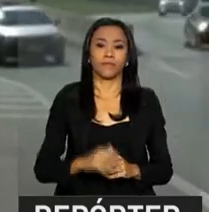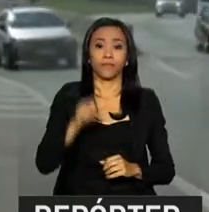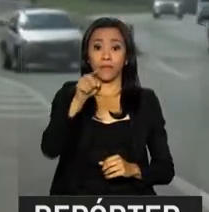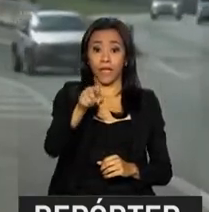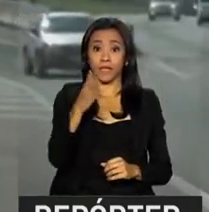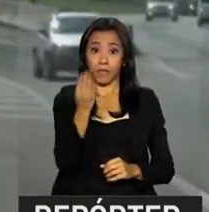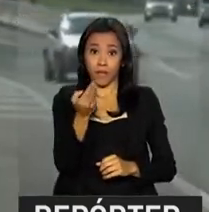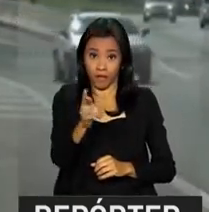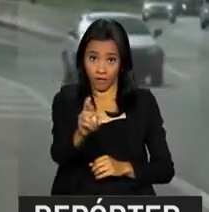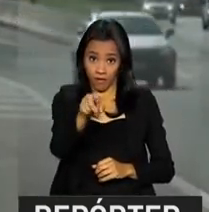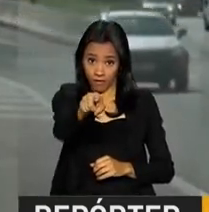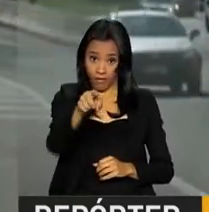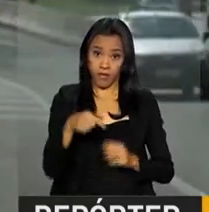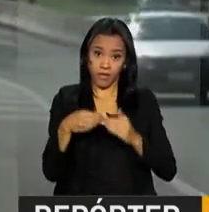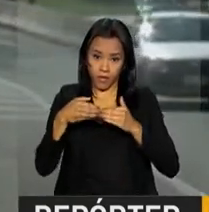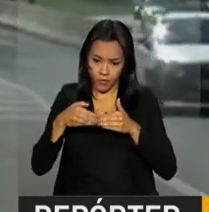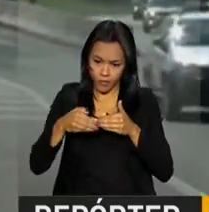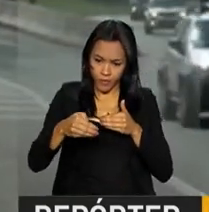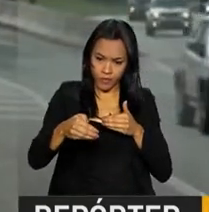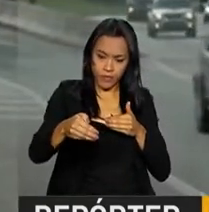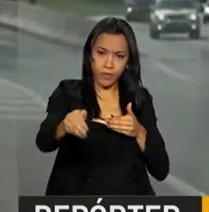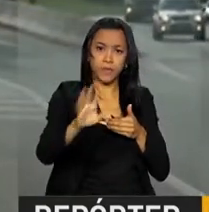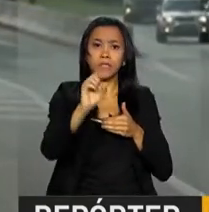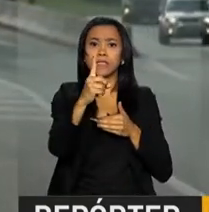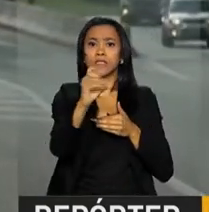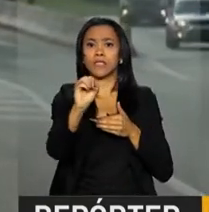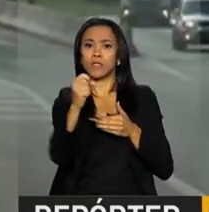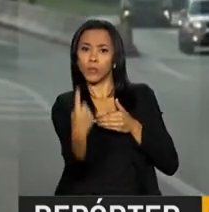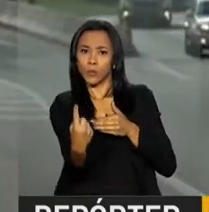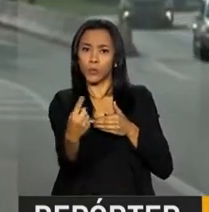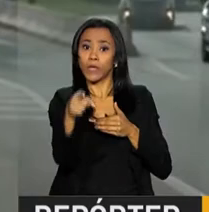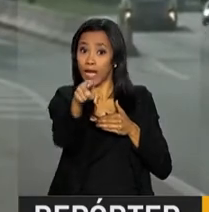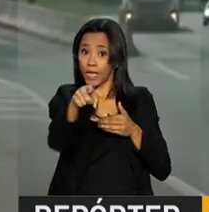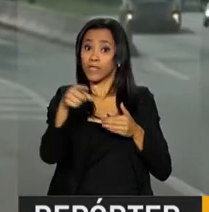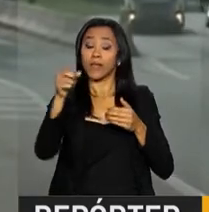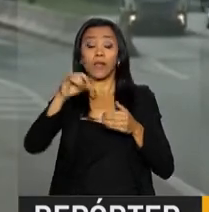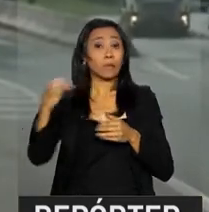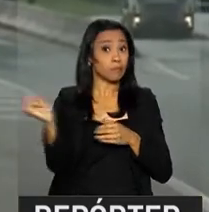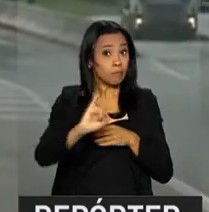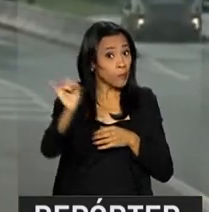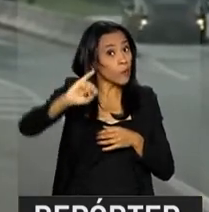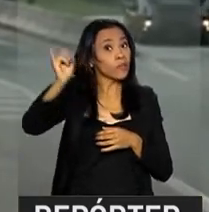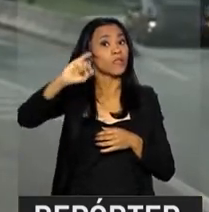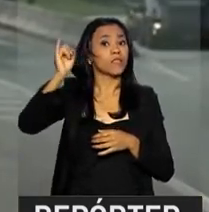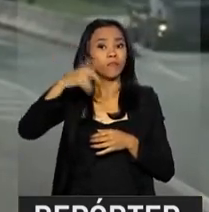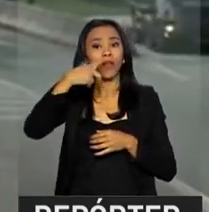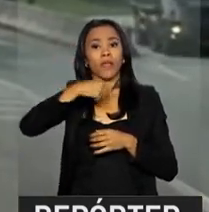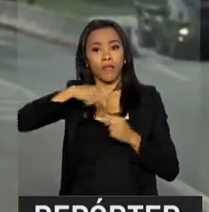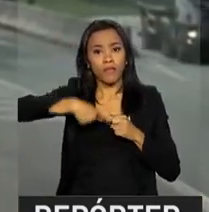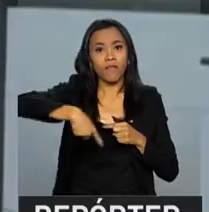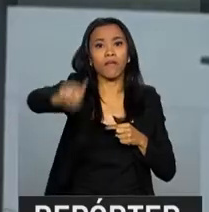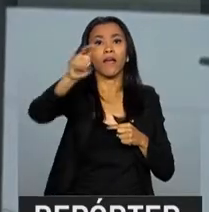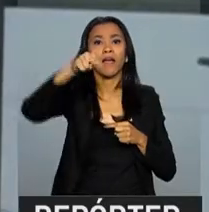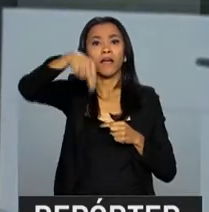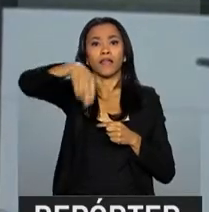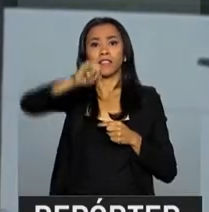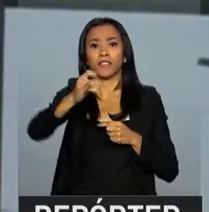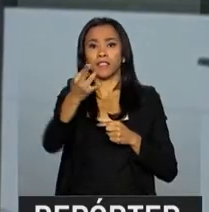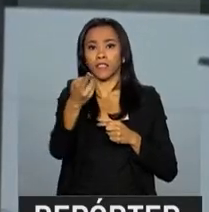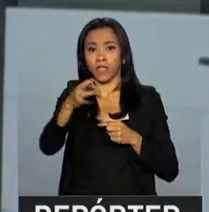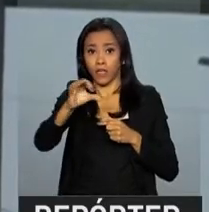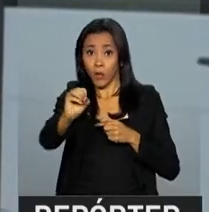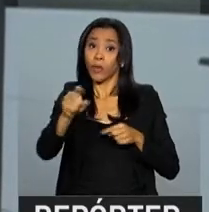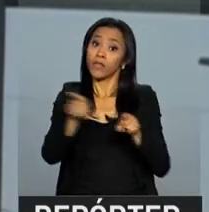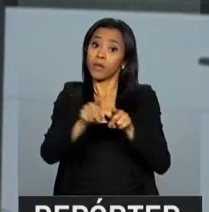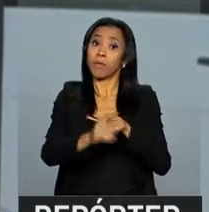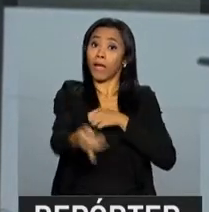A rodovia Niterói-Manilha, na BR-101, é uma importante via de acesso tanto para quem vai a Niterói quanto para a capital do